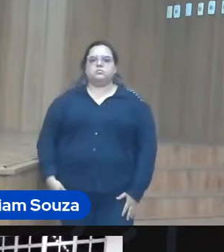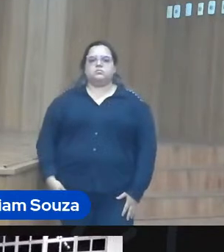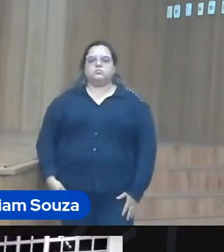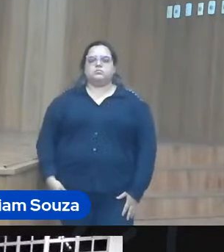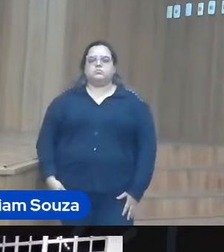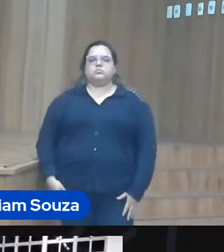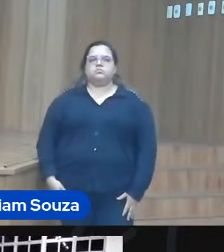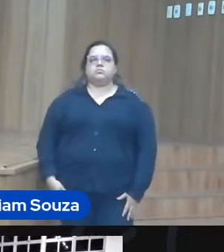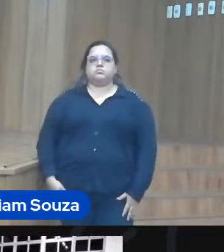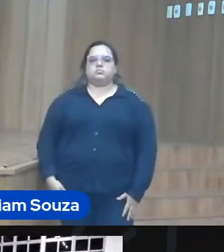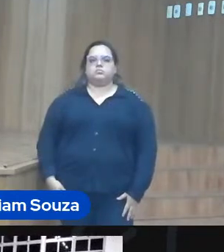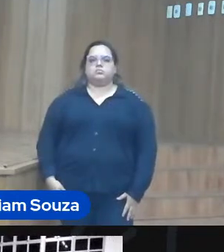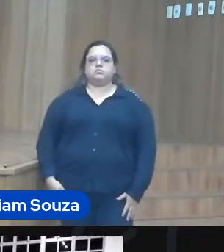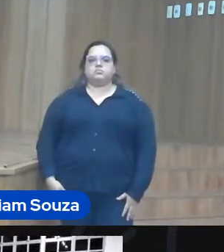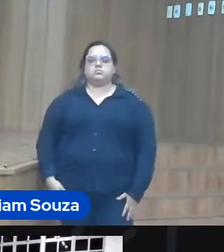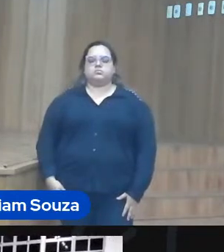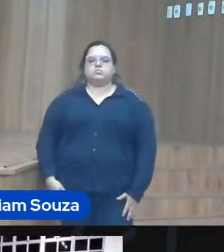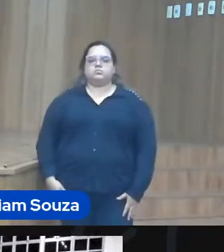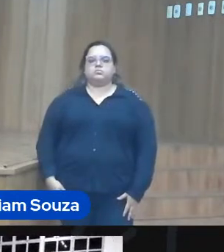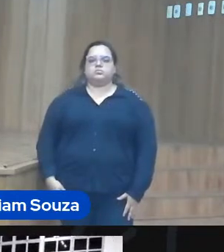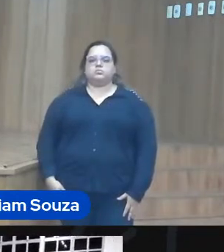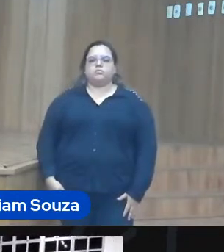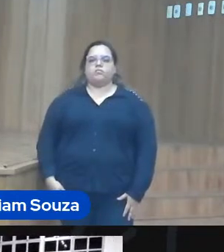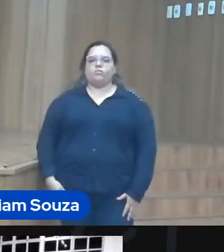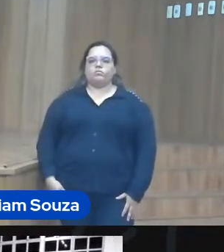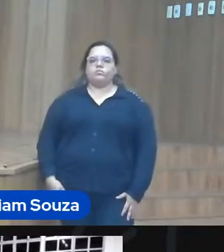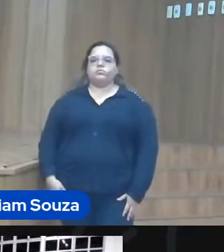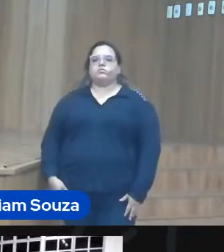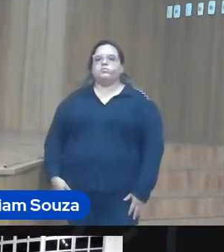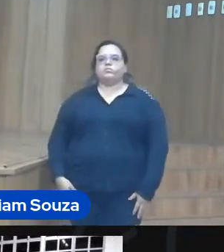assim, mais com traços mais